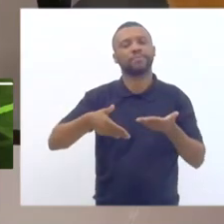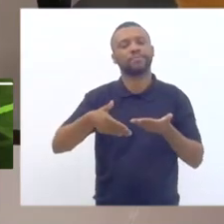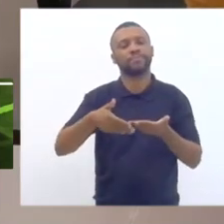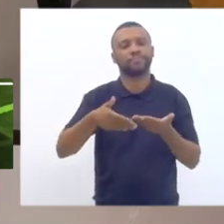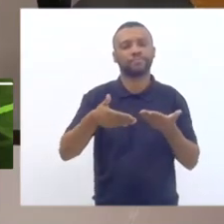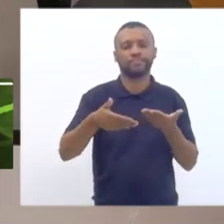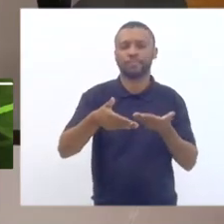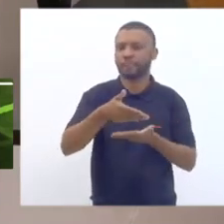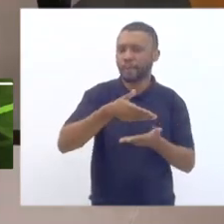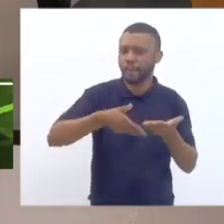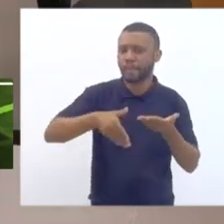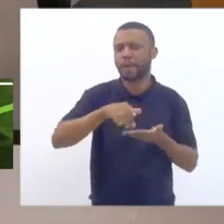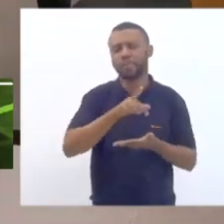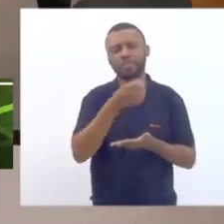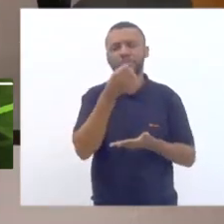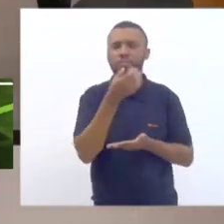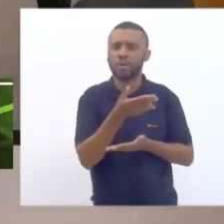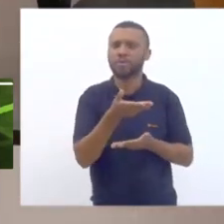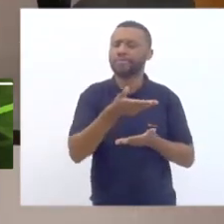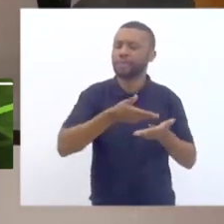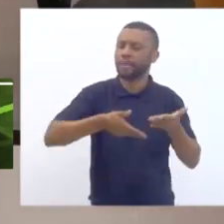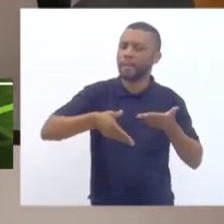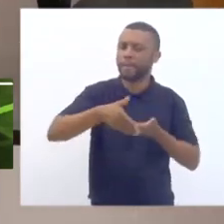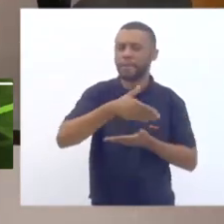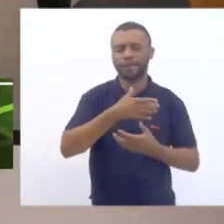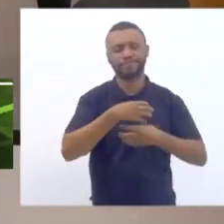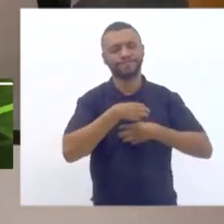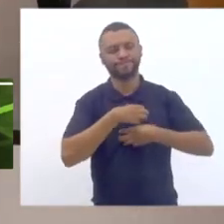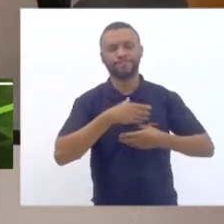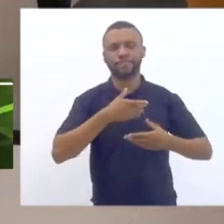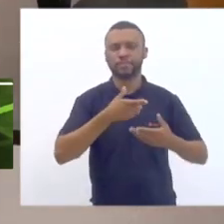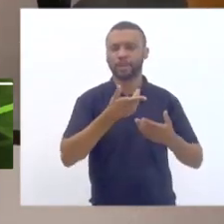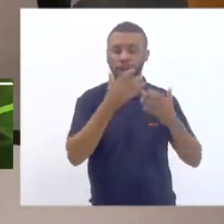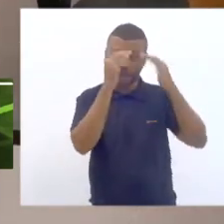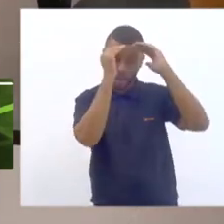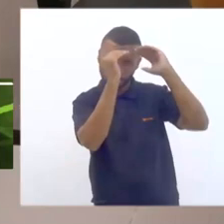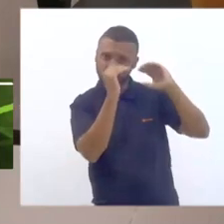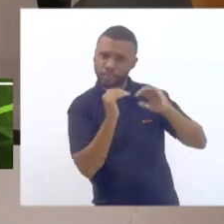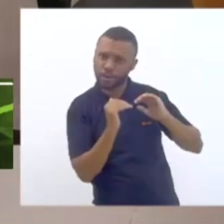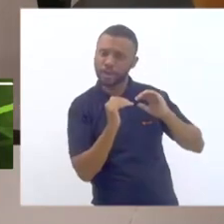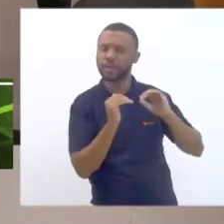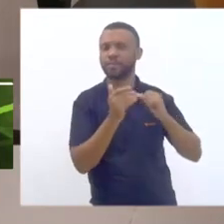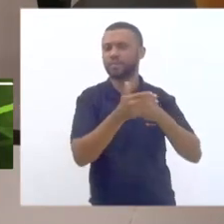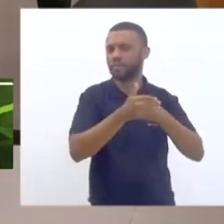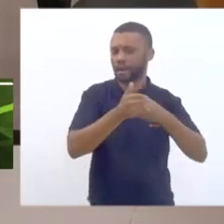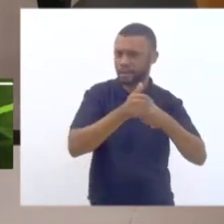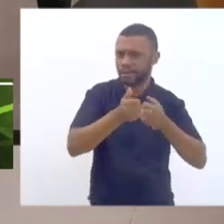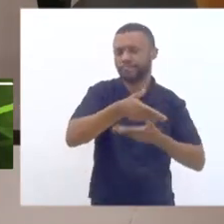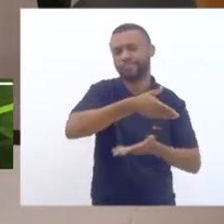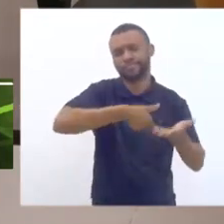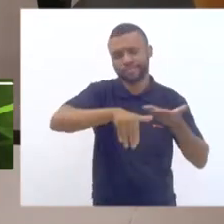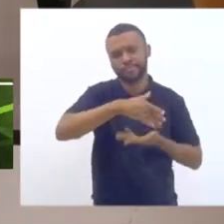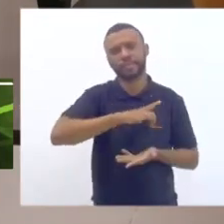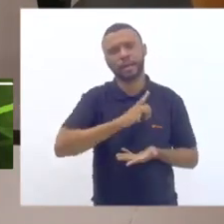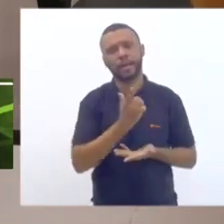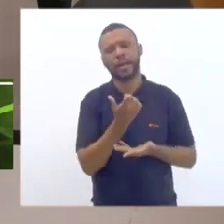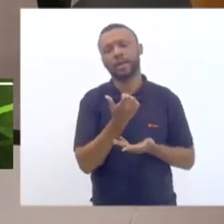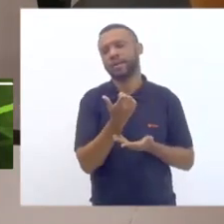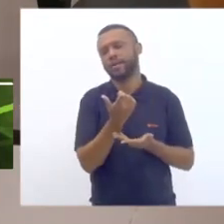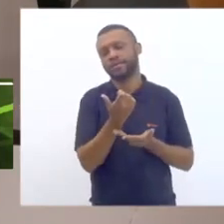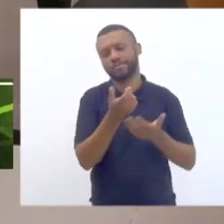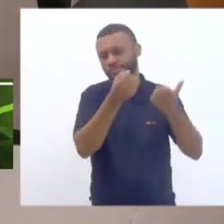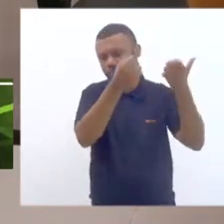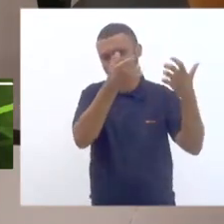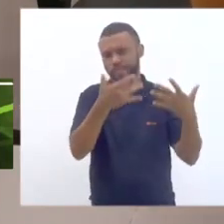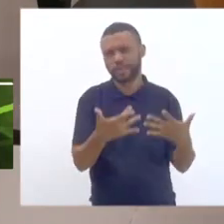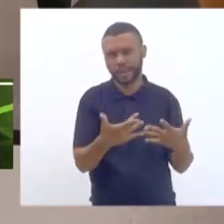interpessoal também bastante afetuosa, eu diria, para além de respeitosa, guardadas as devidas